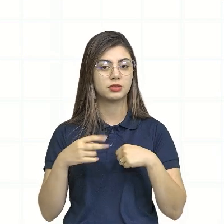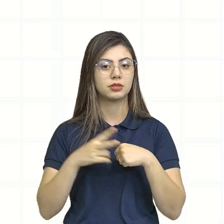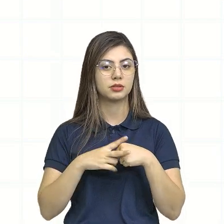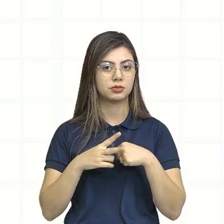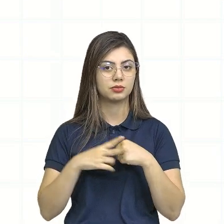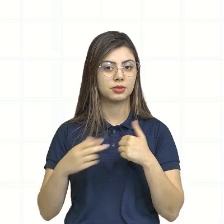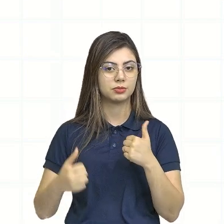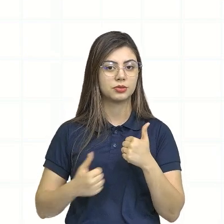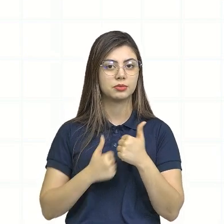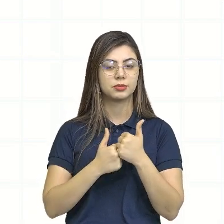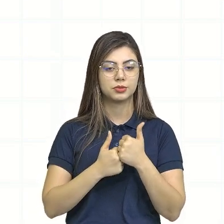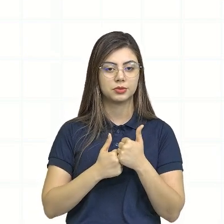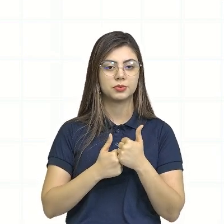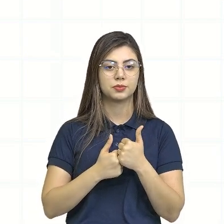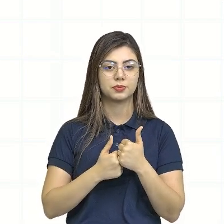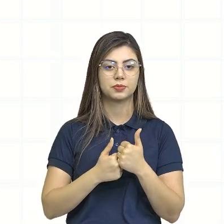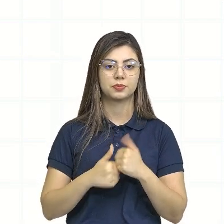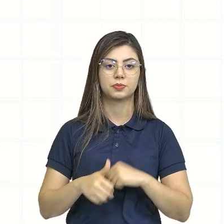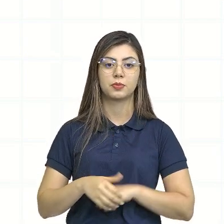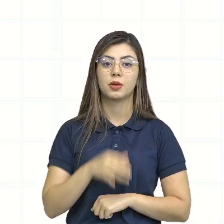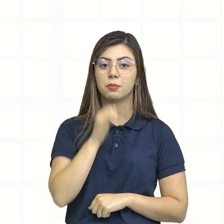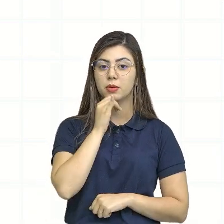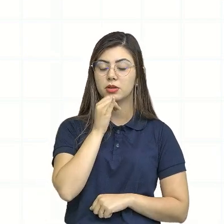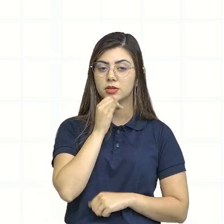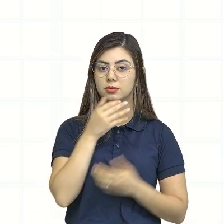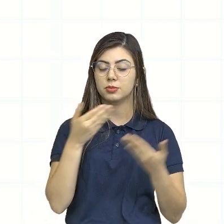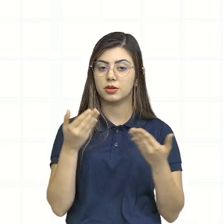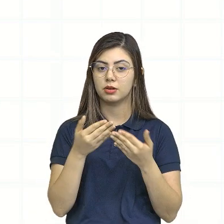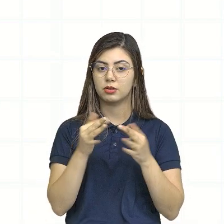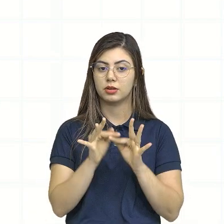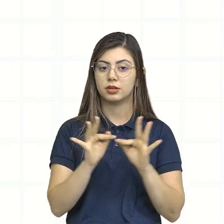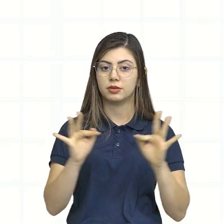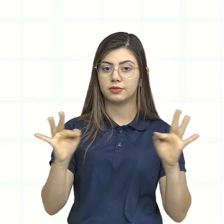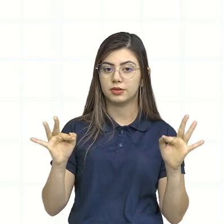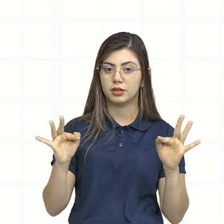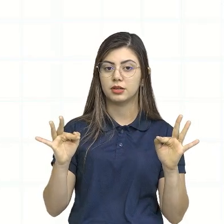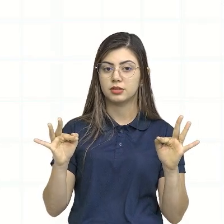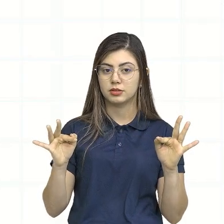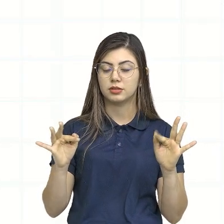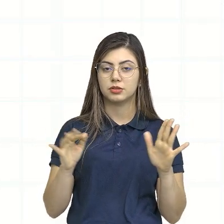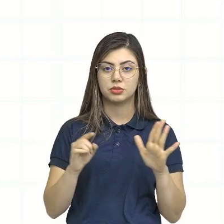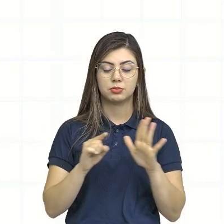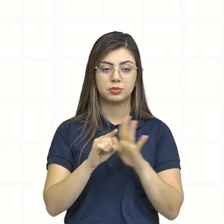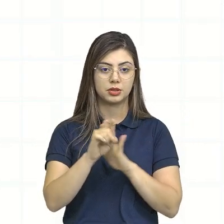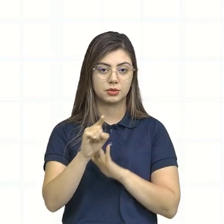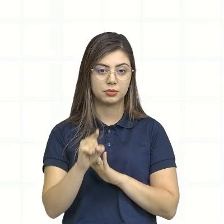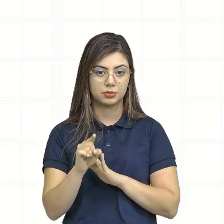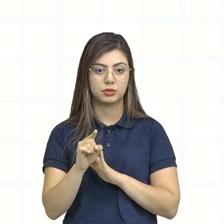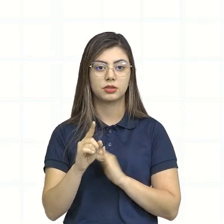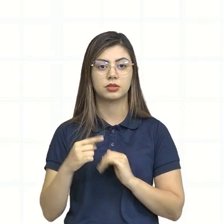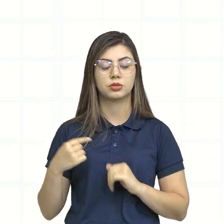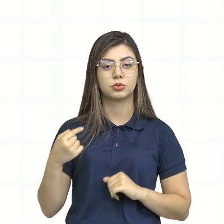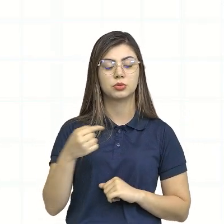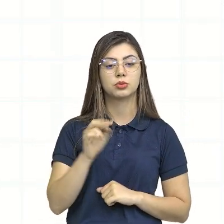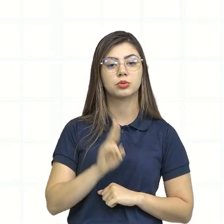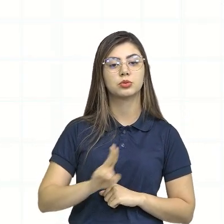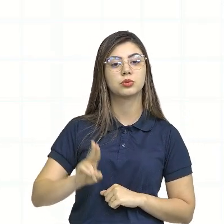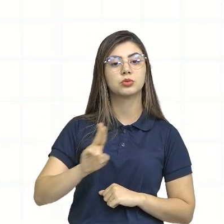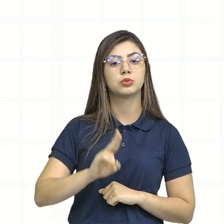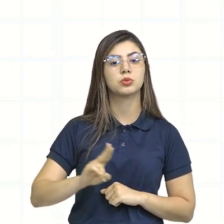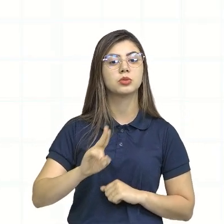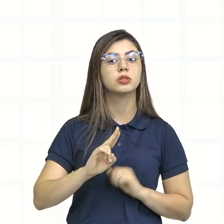auxiliar. No caso Simple Past, utilizando aí as WH questions, ou os pronomes interrogativos